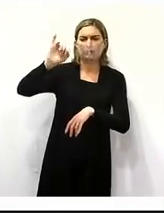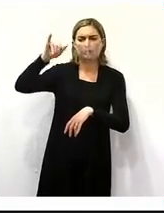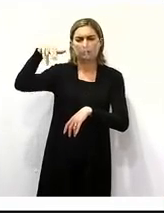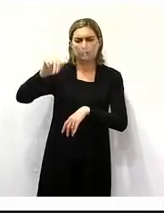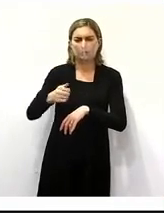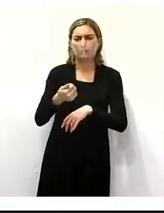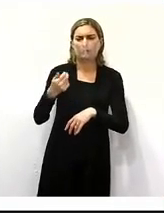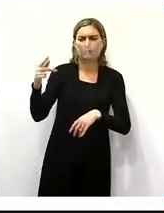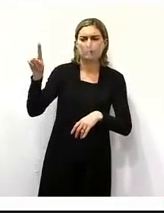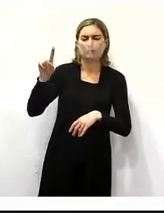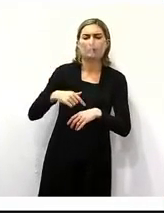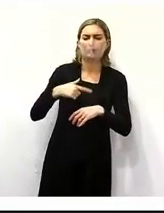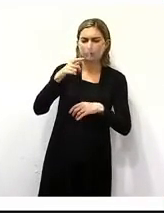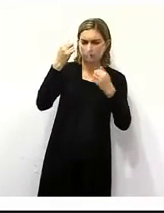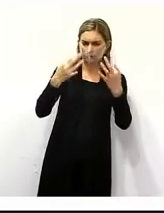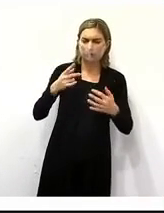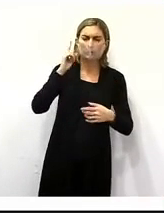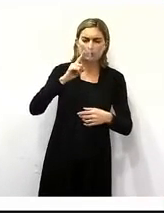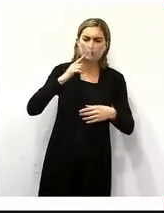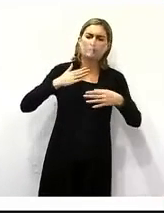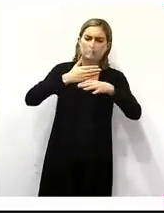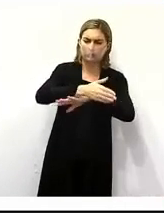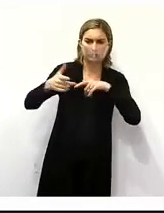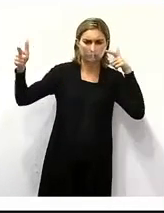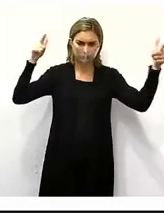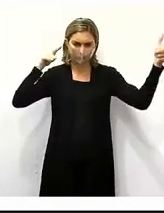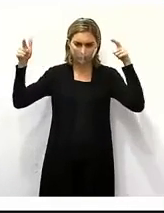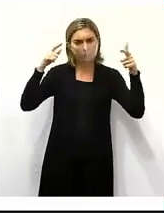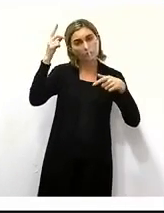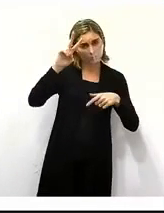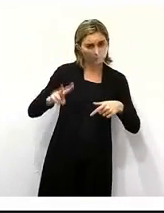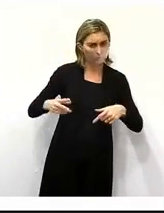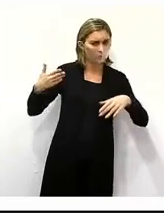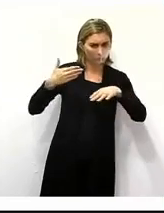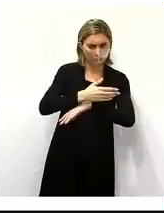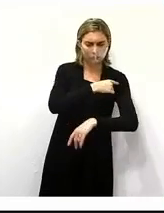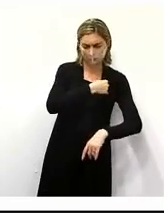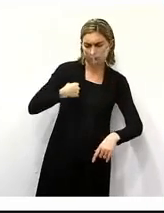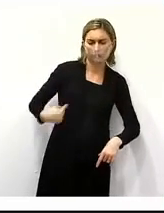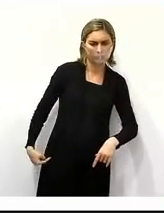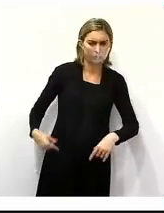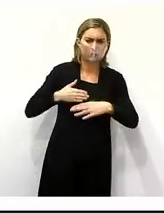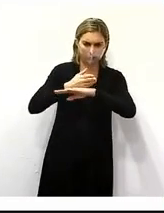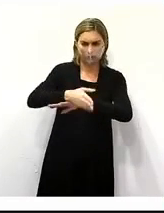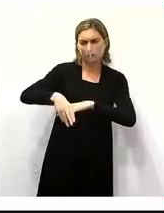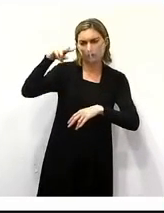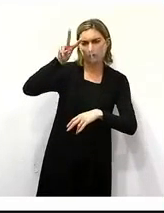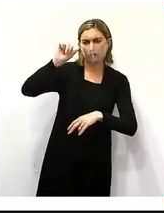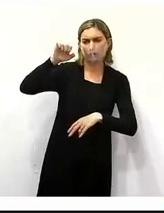lembrar que o gigante americano invadiu o México uma vez. O gigante chinês invadiu o